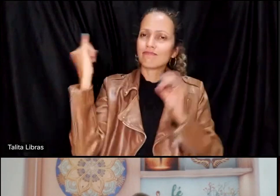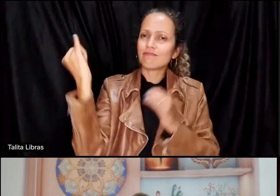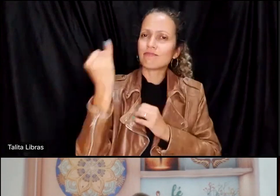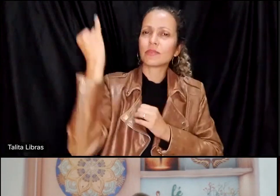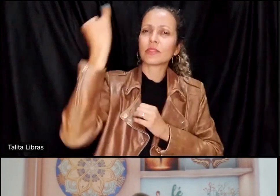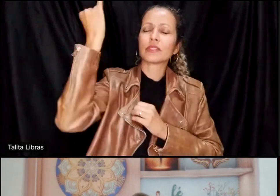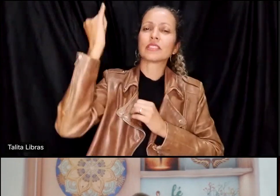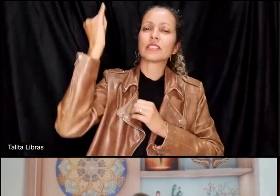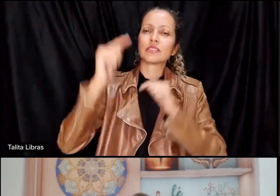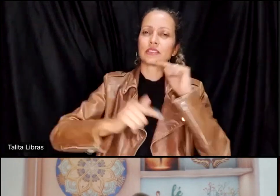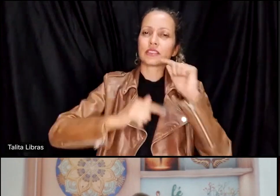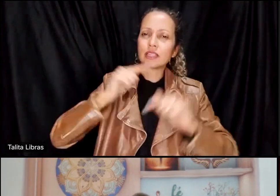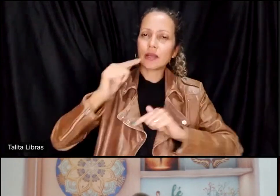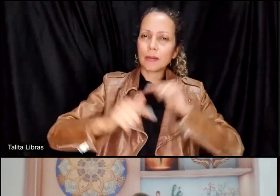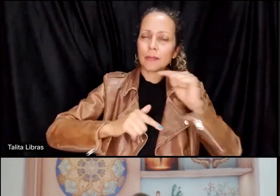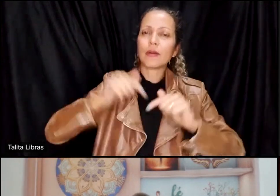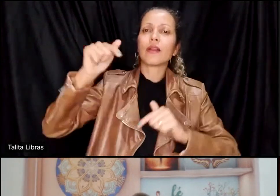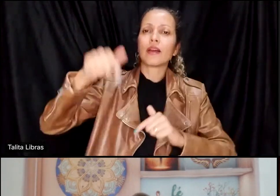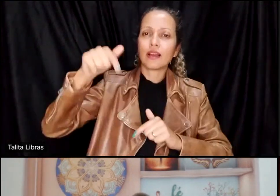para surdos.